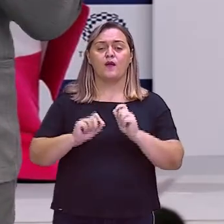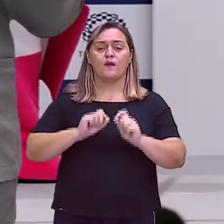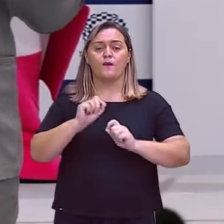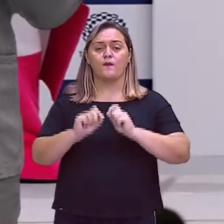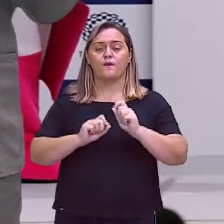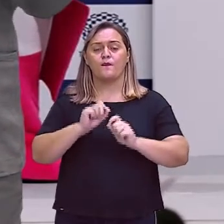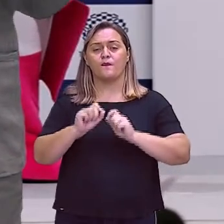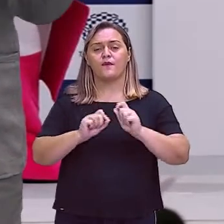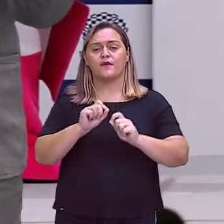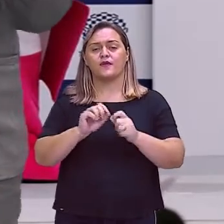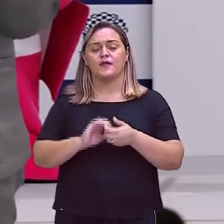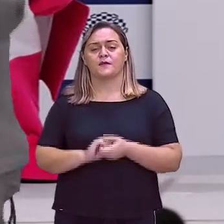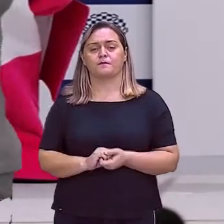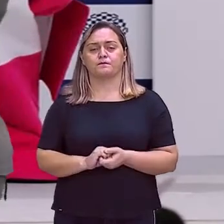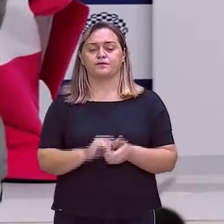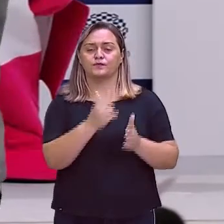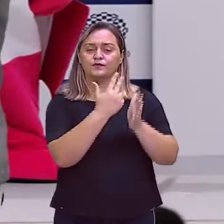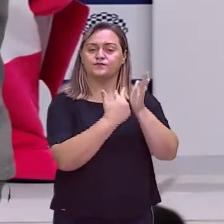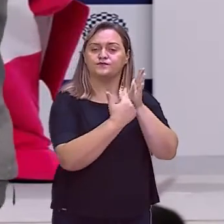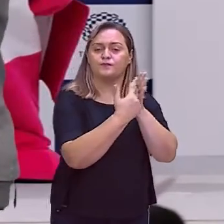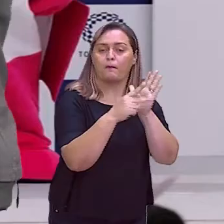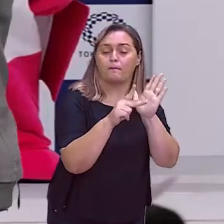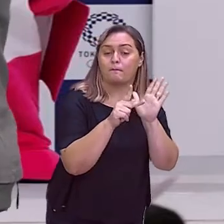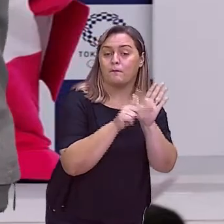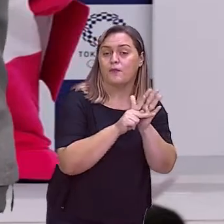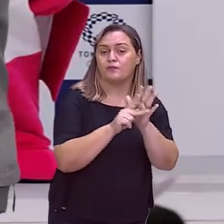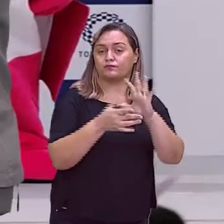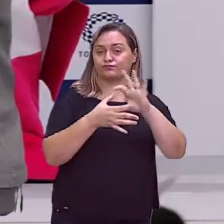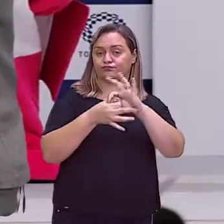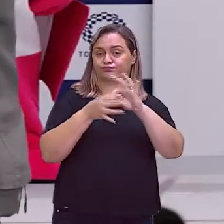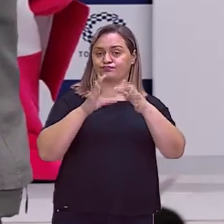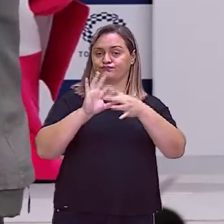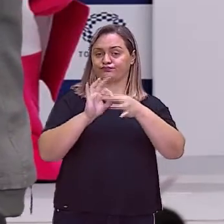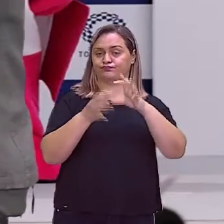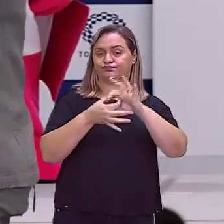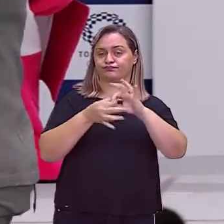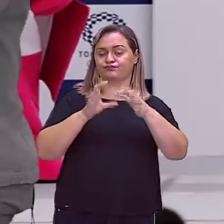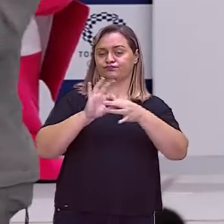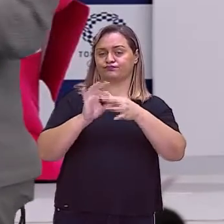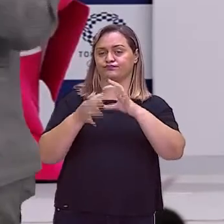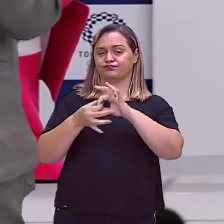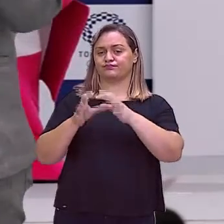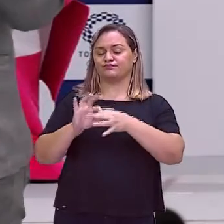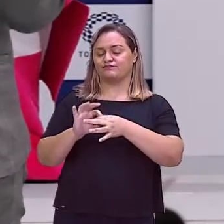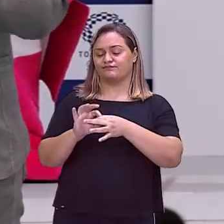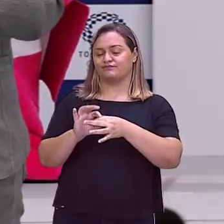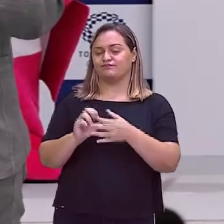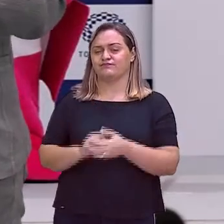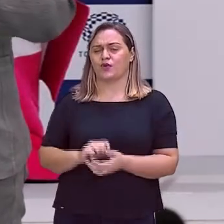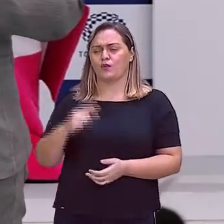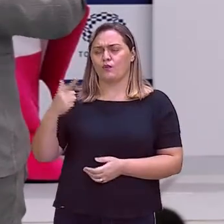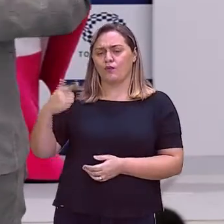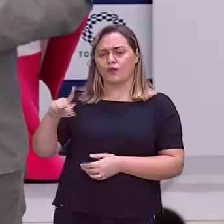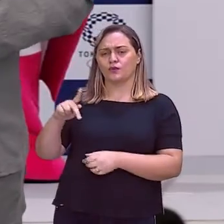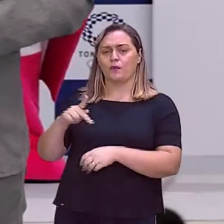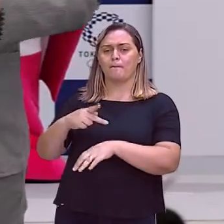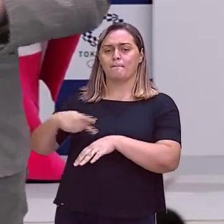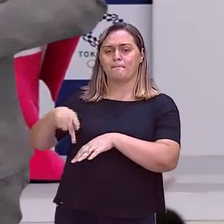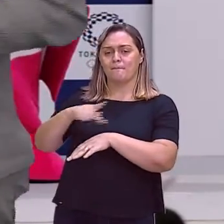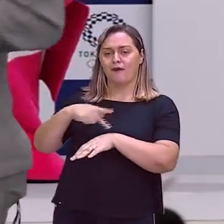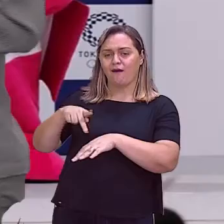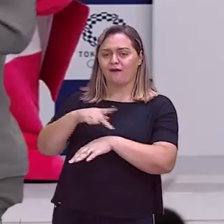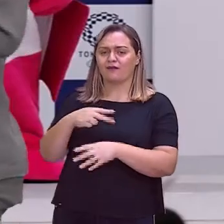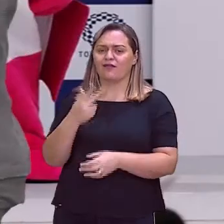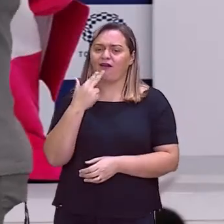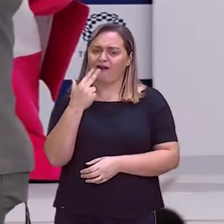questões da Olimpíada, professora, ser realizada em um outro país, que nós temos um trava-língua de uma